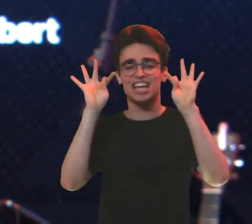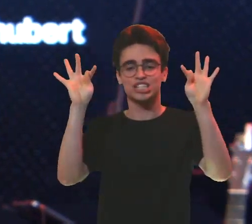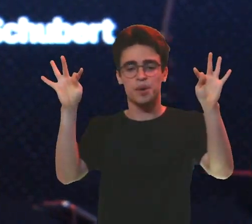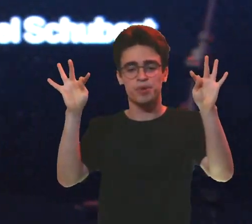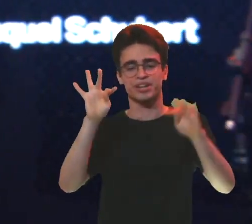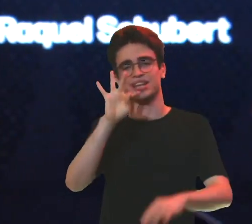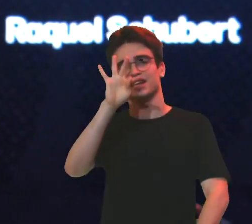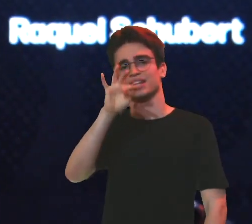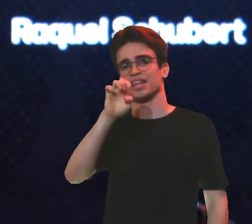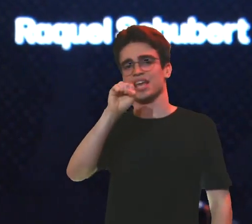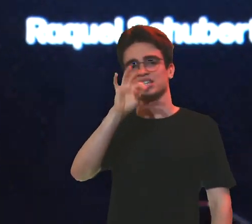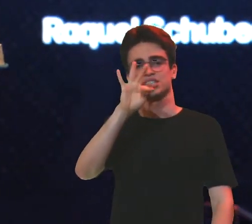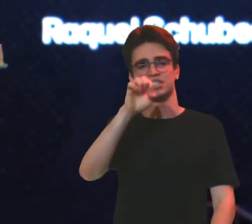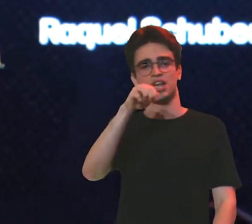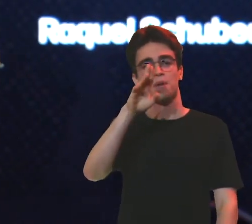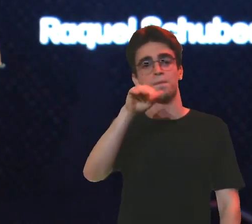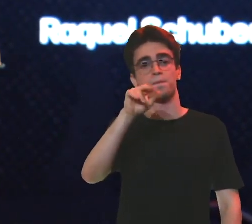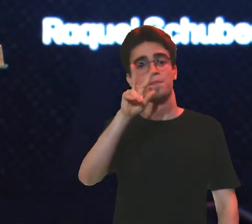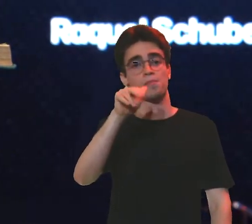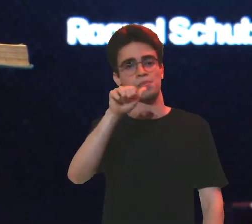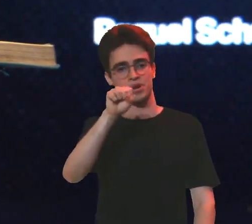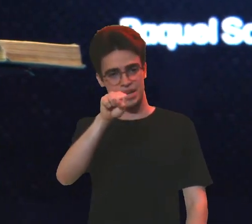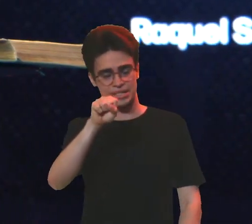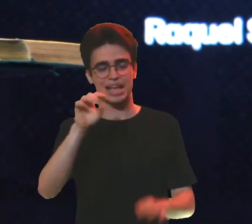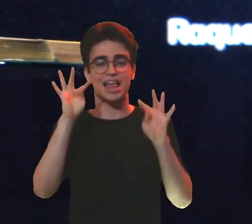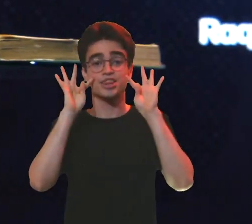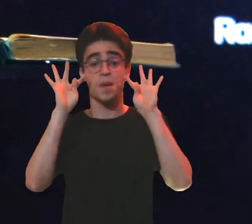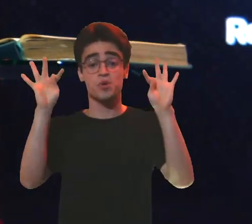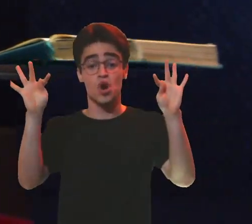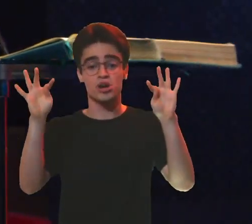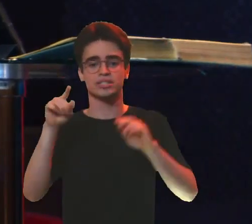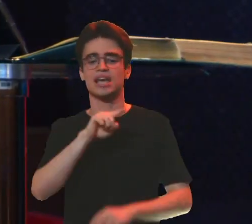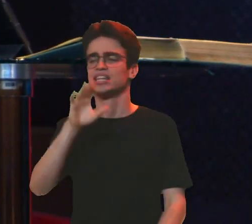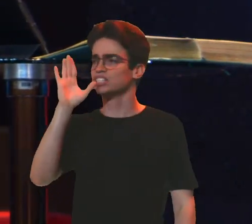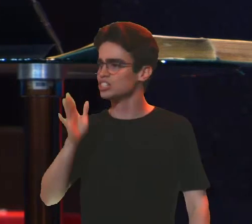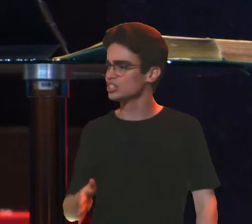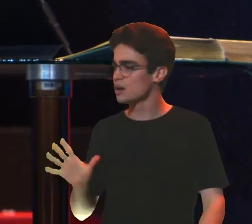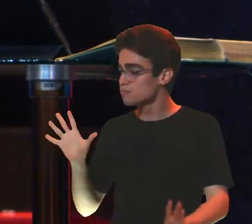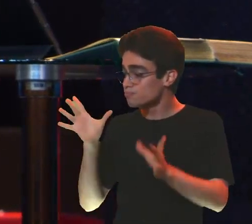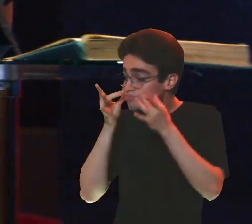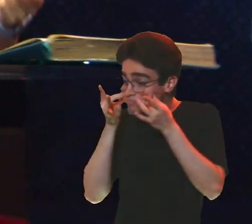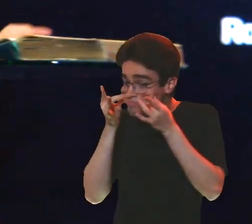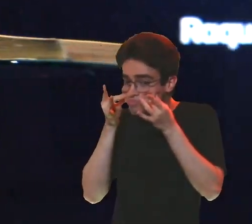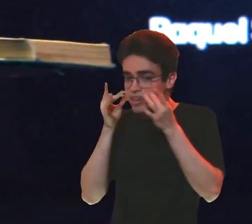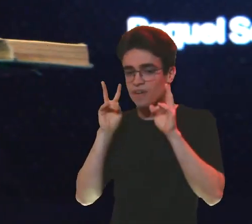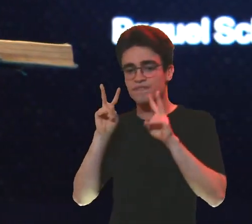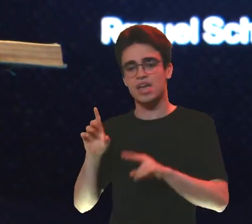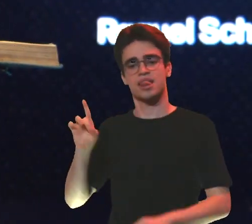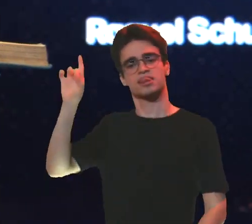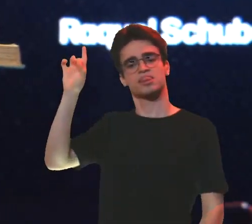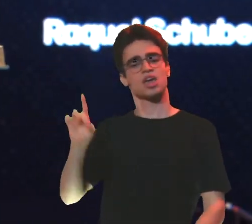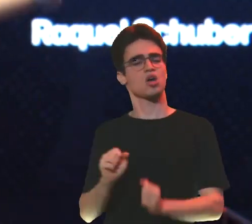testemunhas. Os heróis da fé, eles provaram e viram de um Deus que estava com eles. Aqui nesse